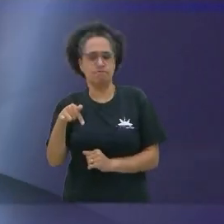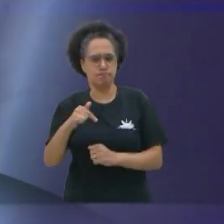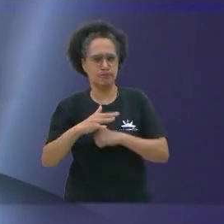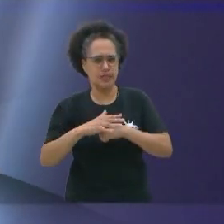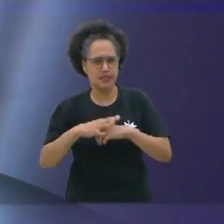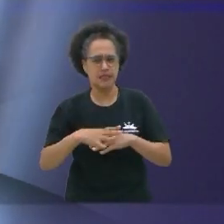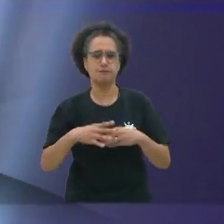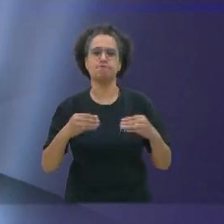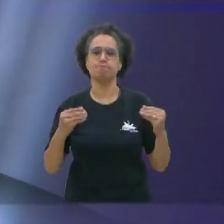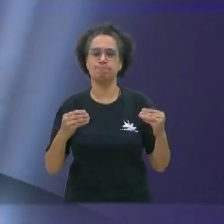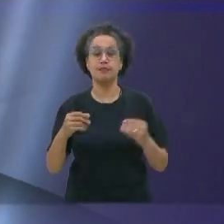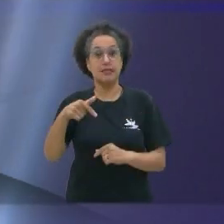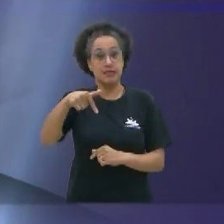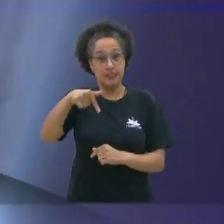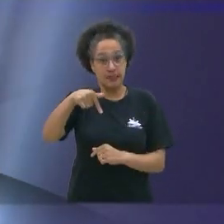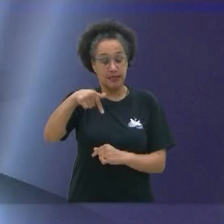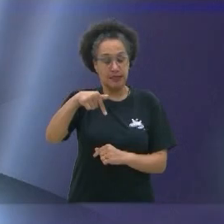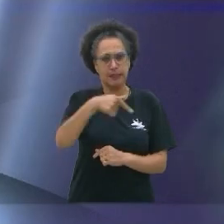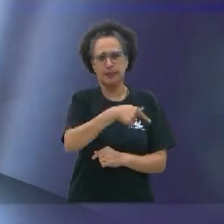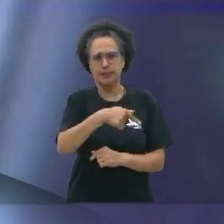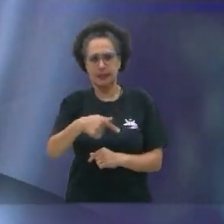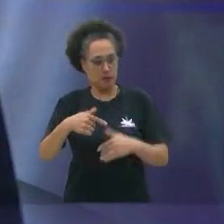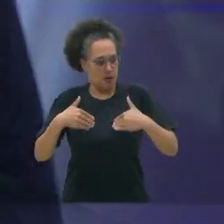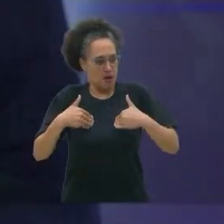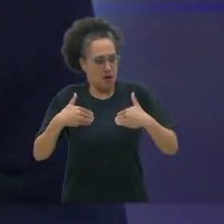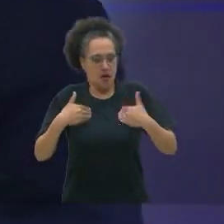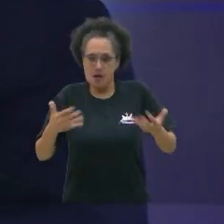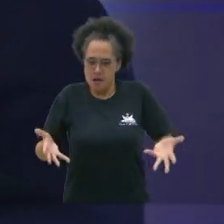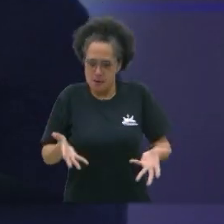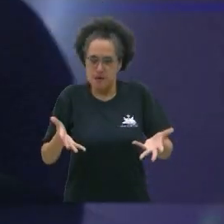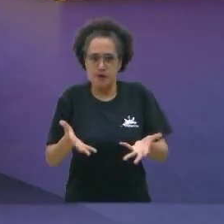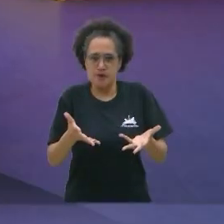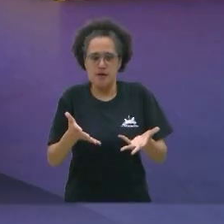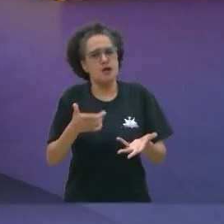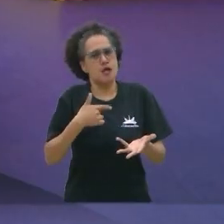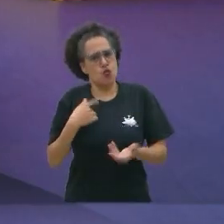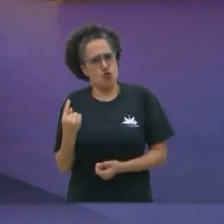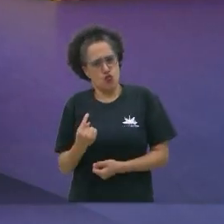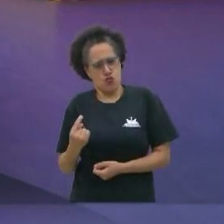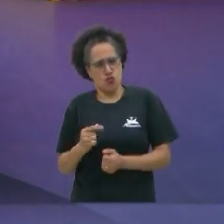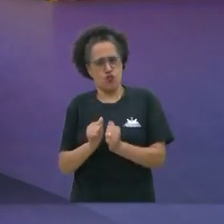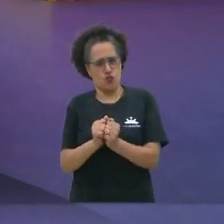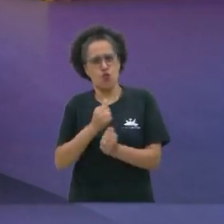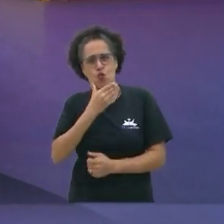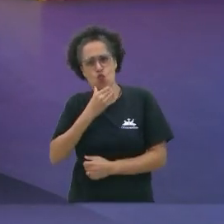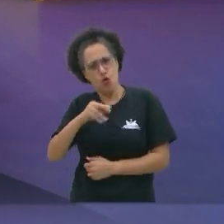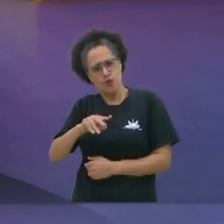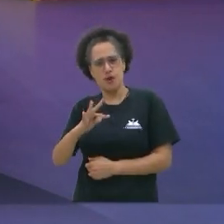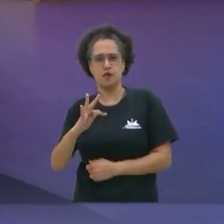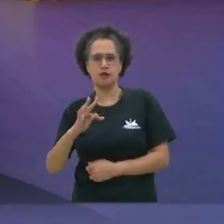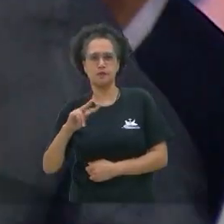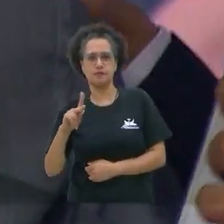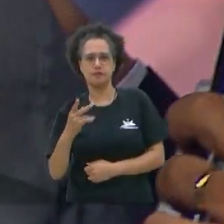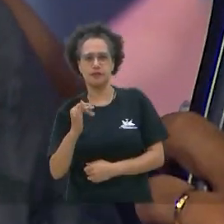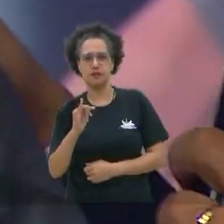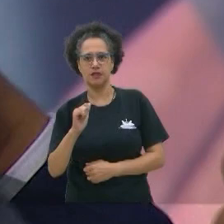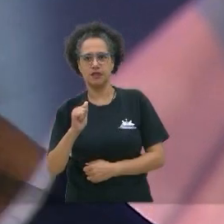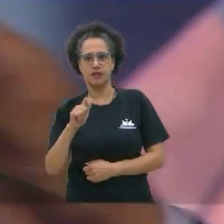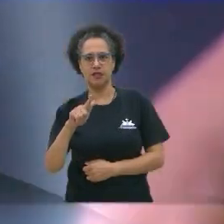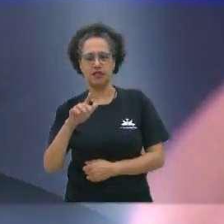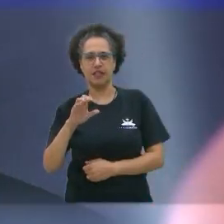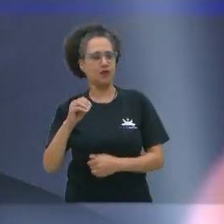de avivamento. Eu não estou sozinho, estou aqui com meu irmão Tiago. Vem para cá, Tiago. Vamos que vamos, William. Que seja alegria. Seja